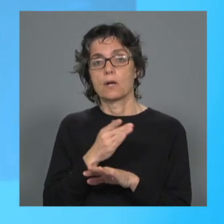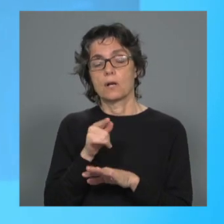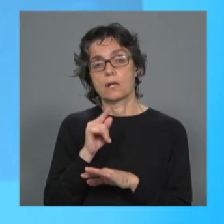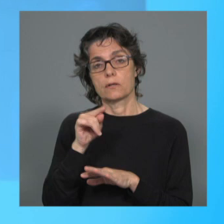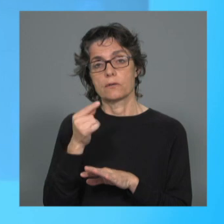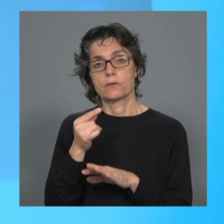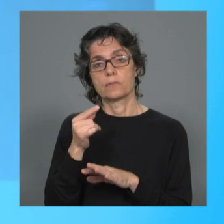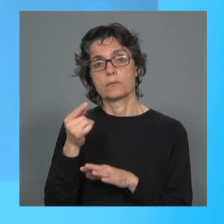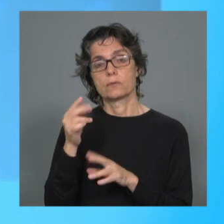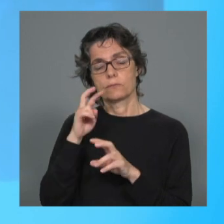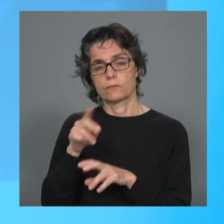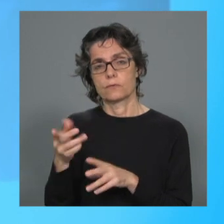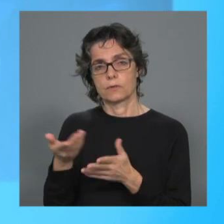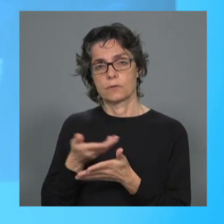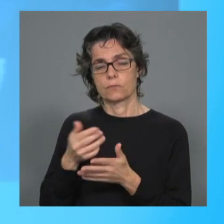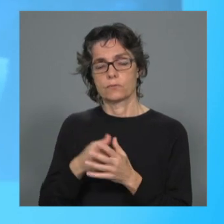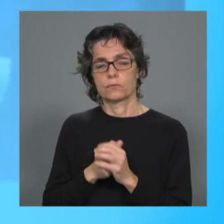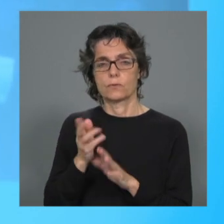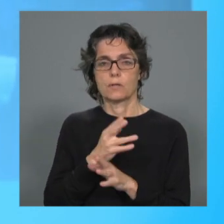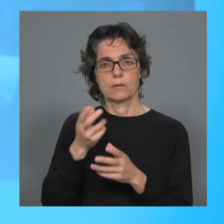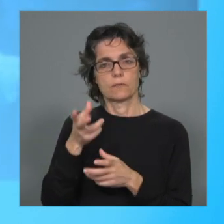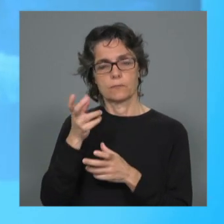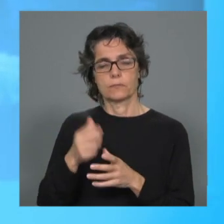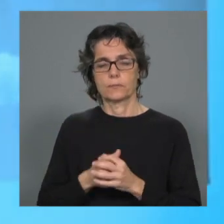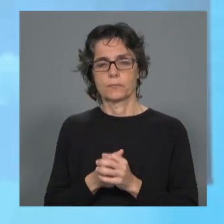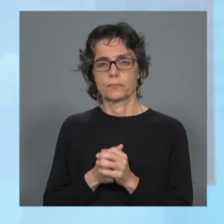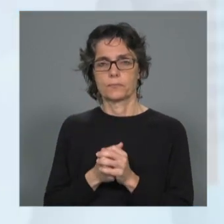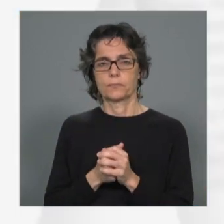análise do Padre João Lourenço, vamos escutar este texto.